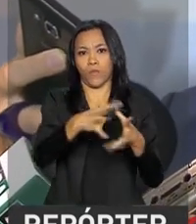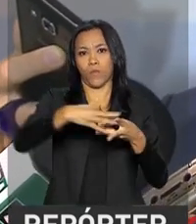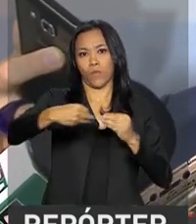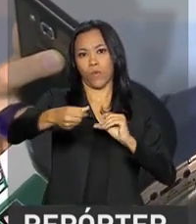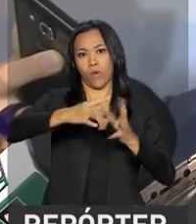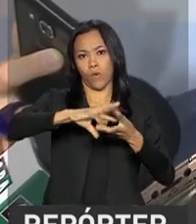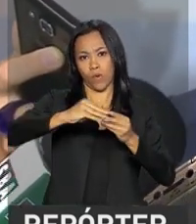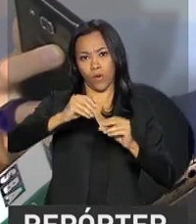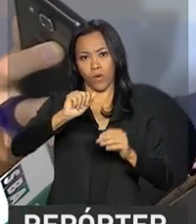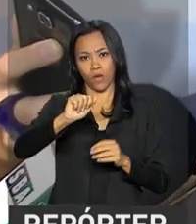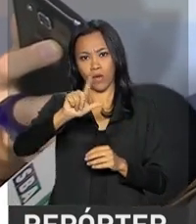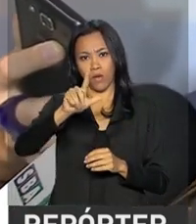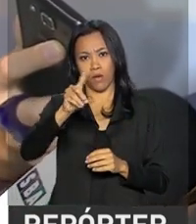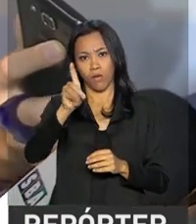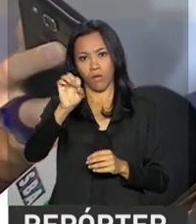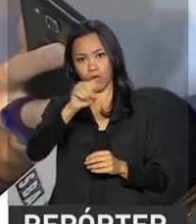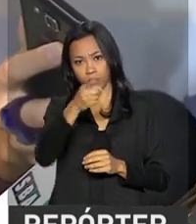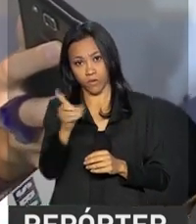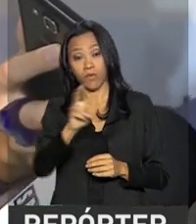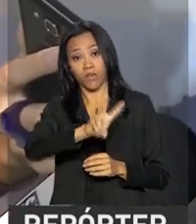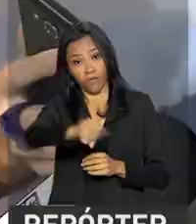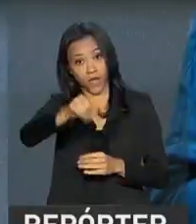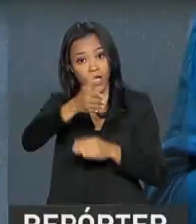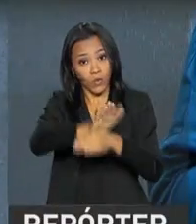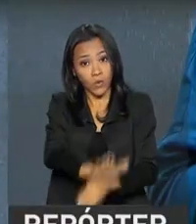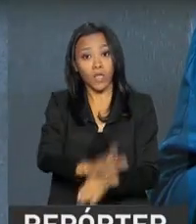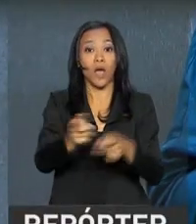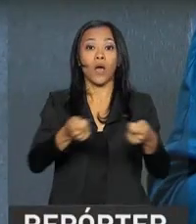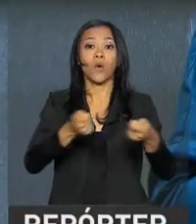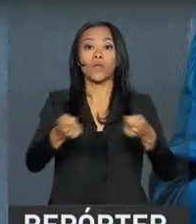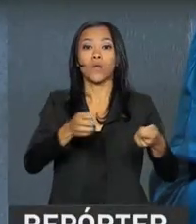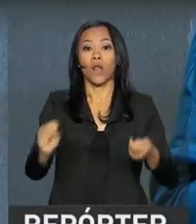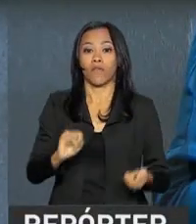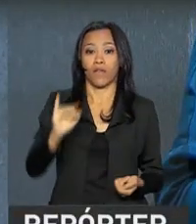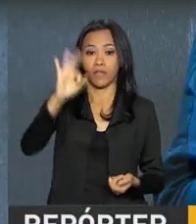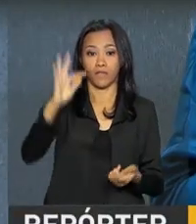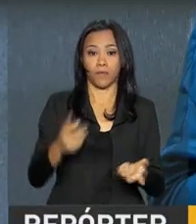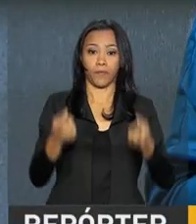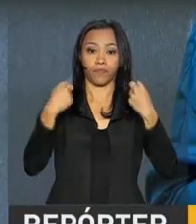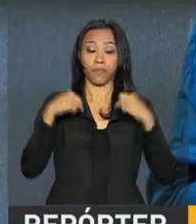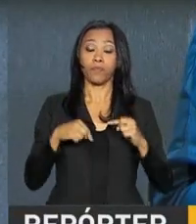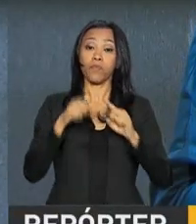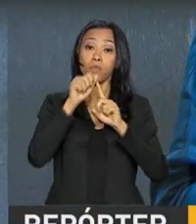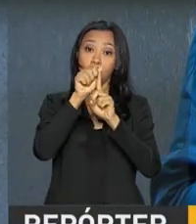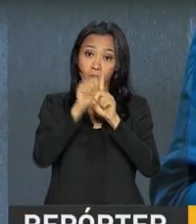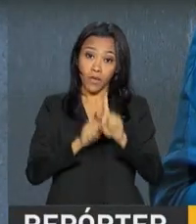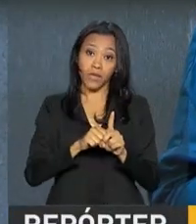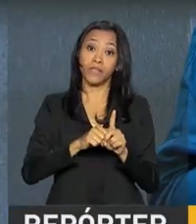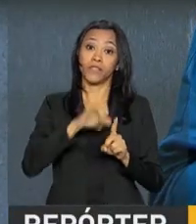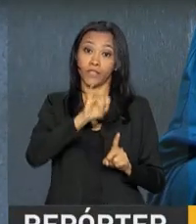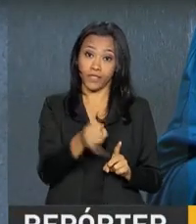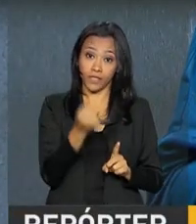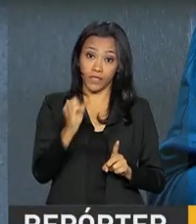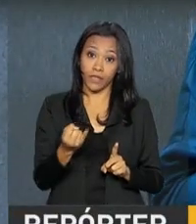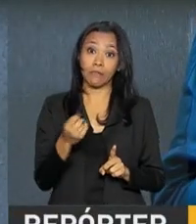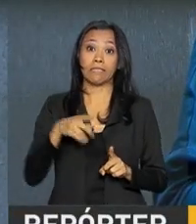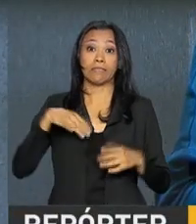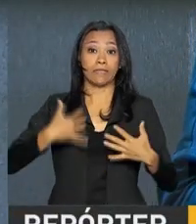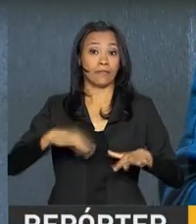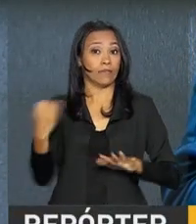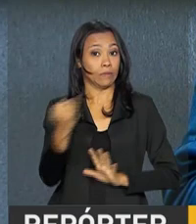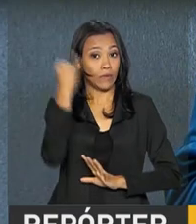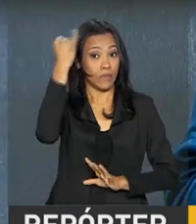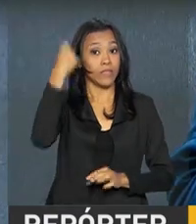e vai ajudar e muito controlar a inflação o mês de janeiro será decisivo para a safra 2008 isso por causa da